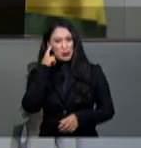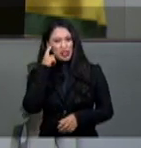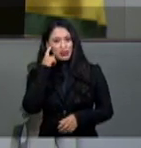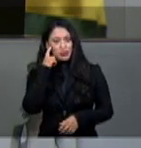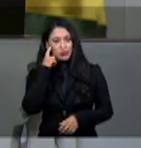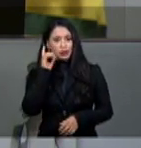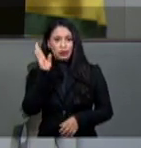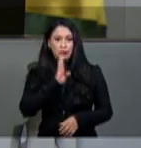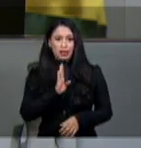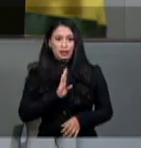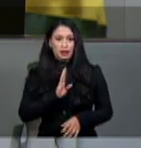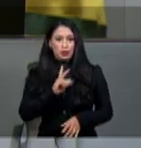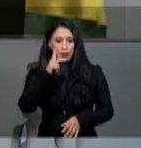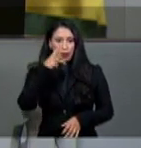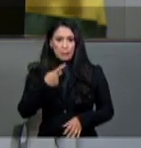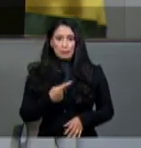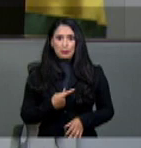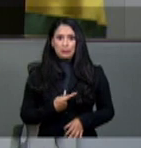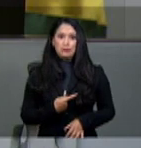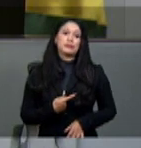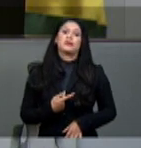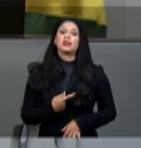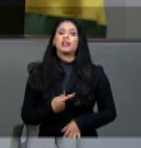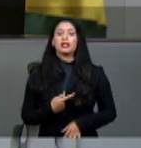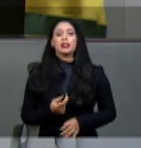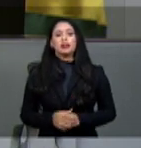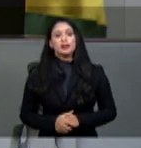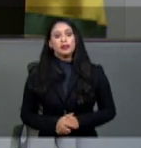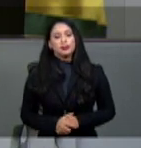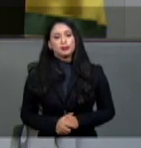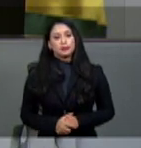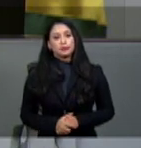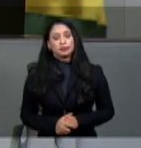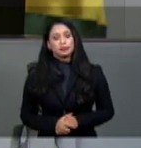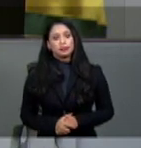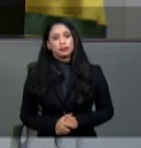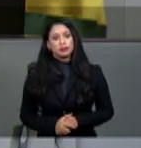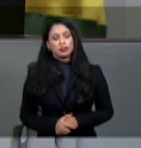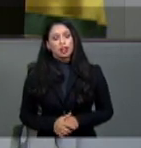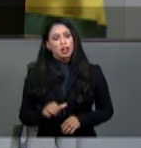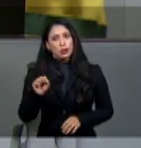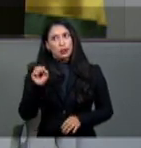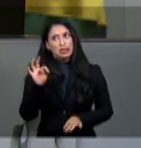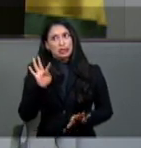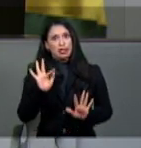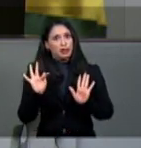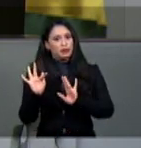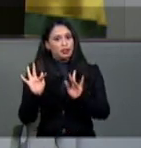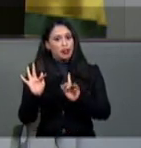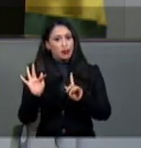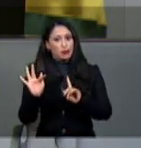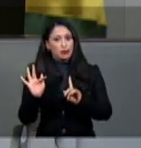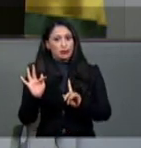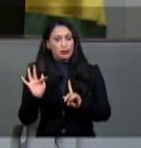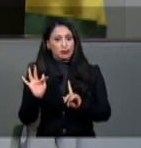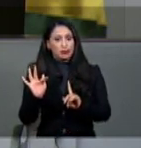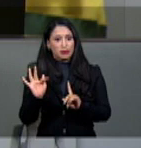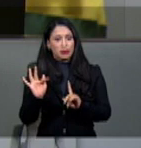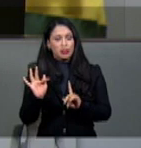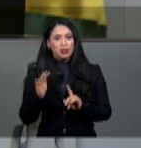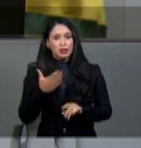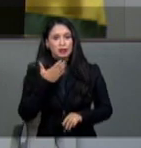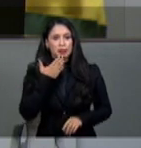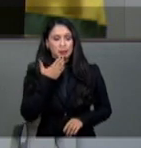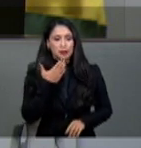pessoal não imponham isso novo na conta do supremo e menos ainda vou